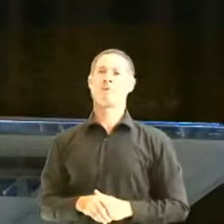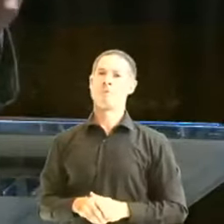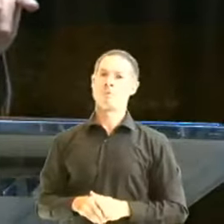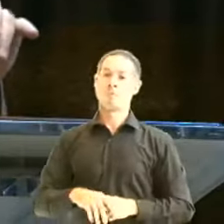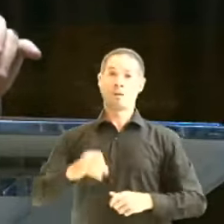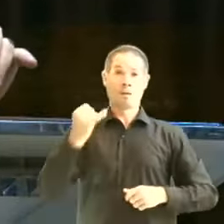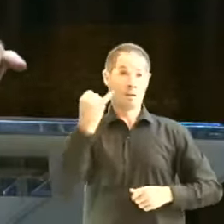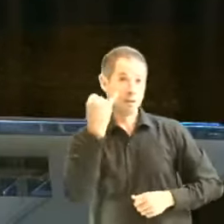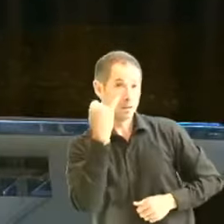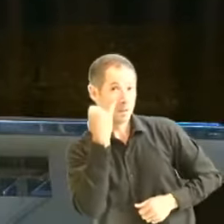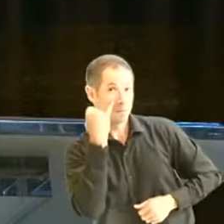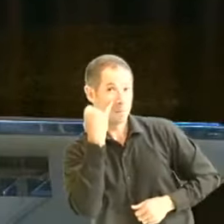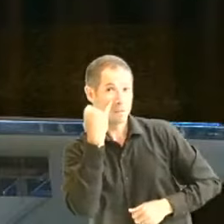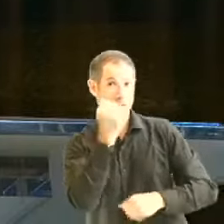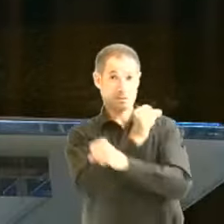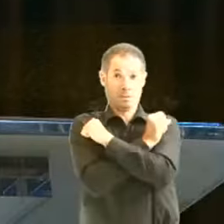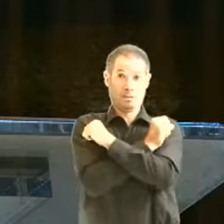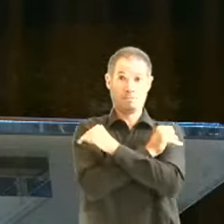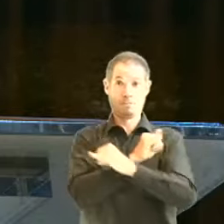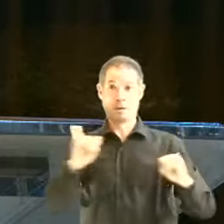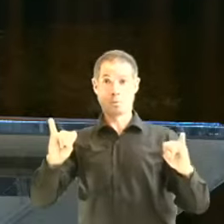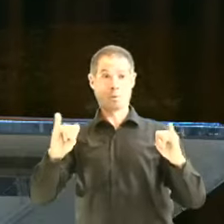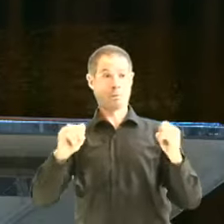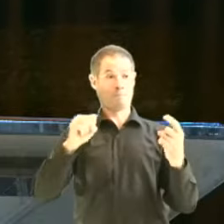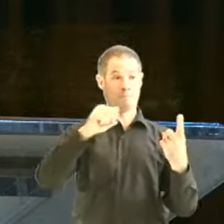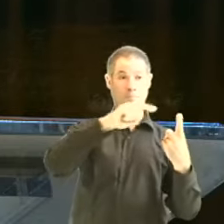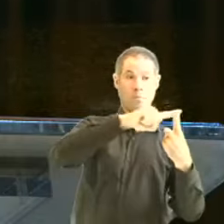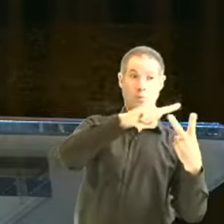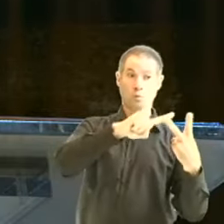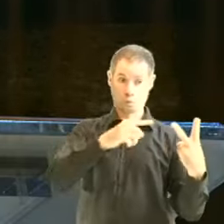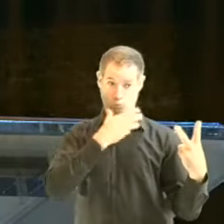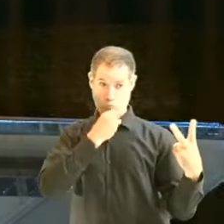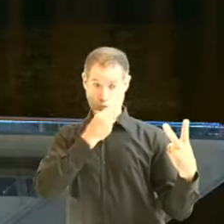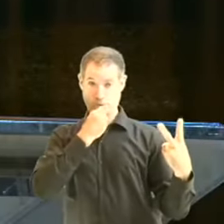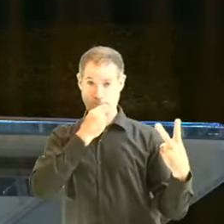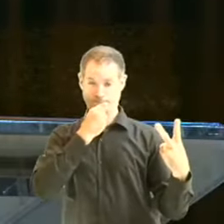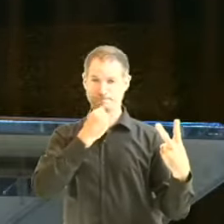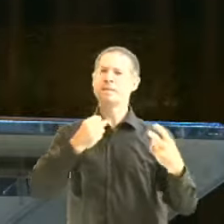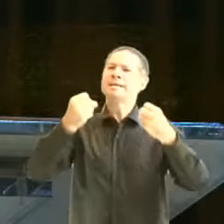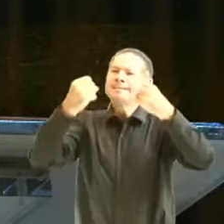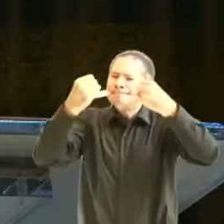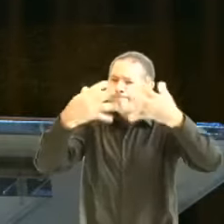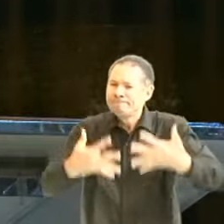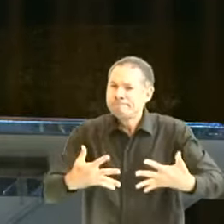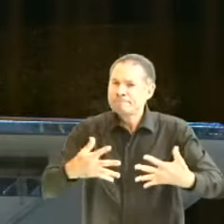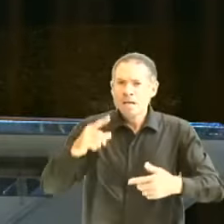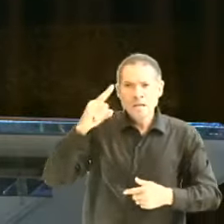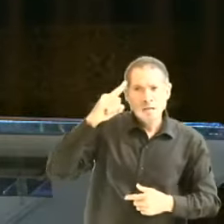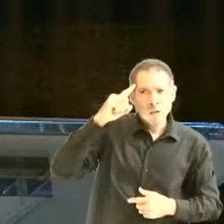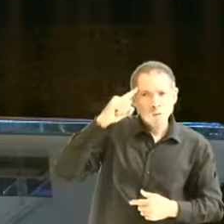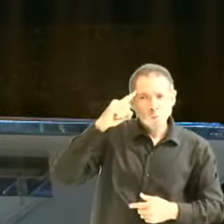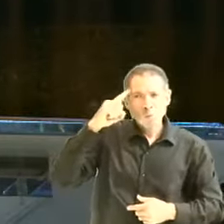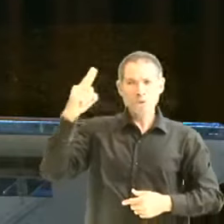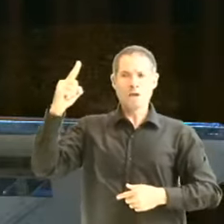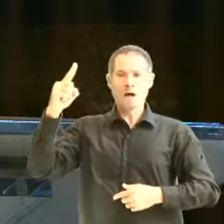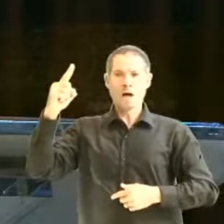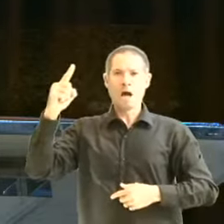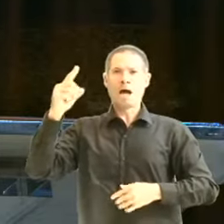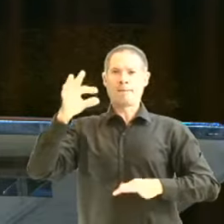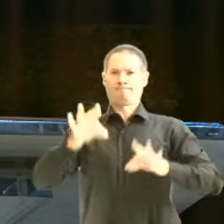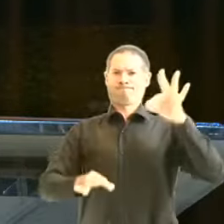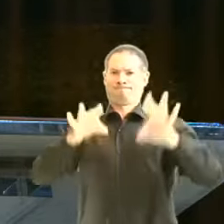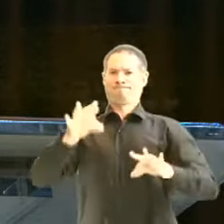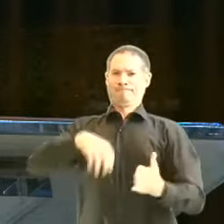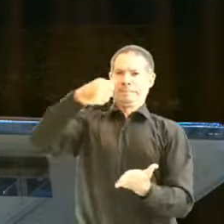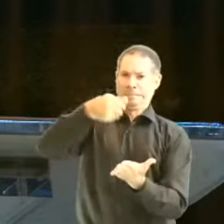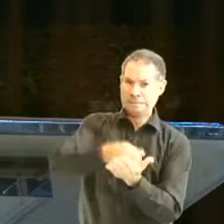Tanto Jeremias como Abacuque estavam dizendo que o dia do juízo de Deus estava vindo.